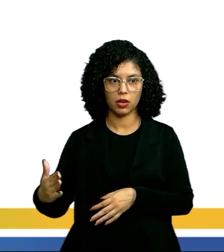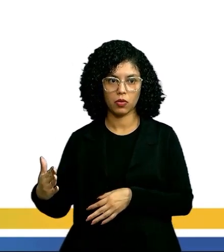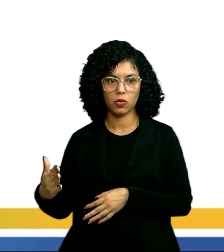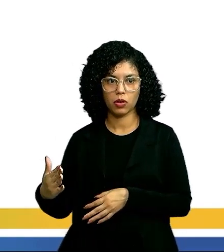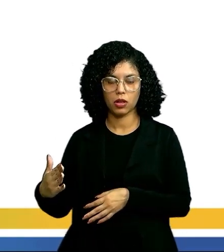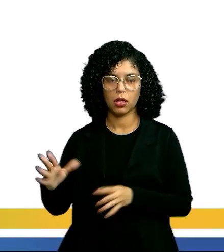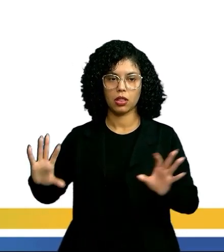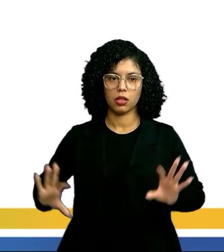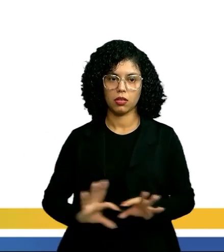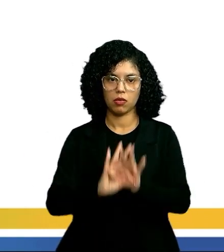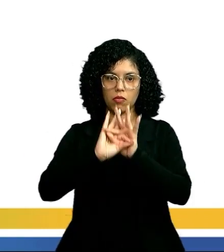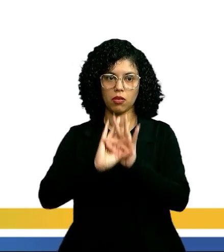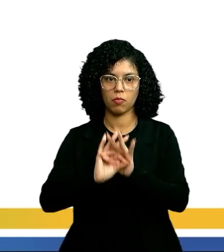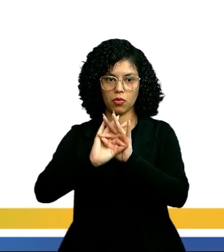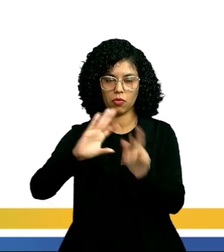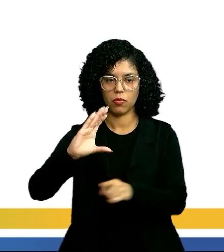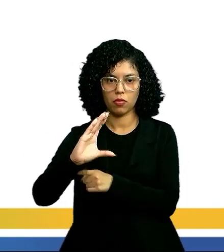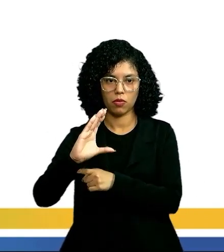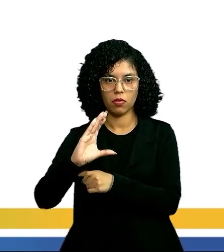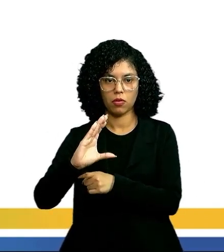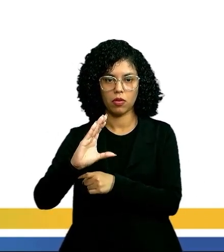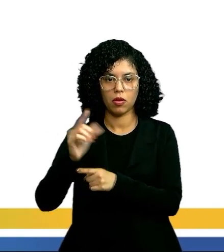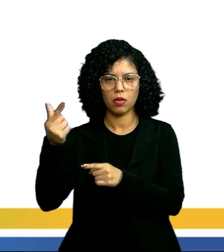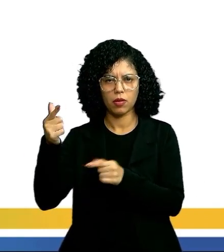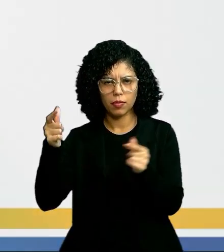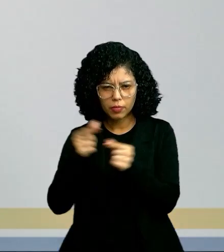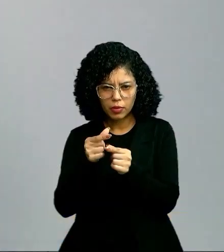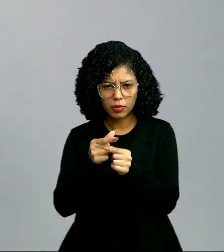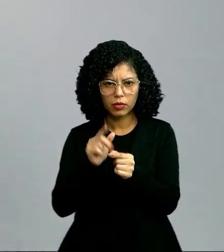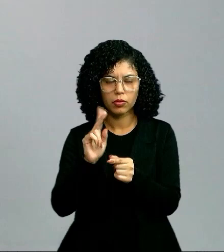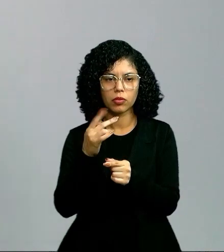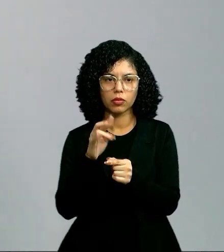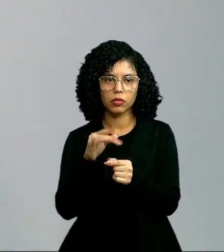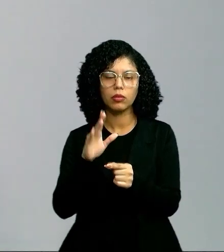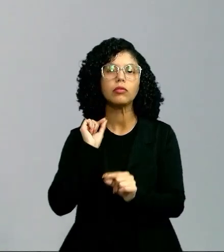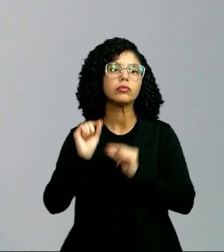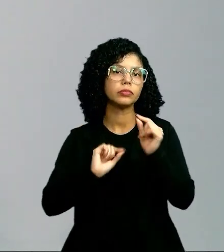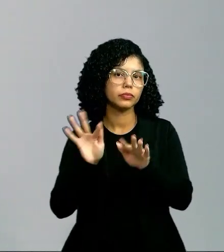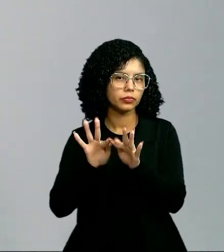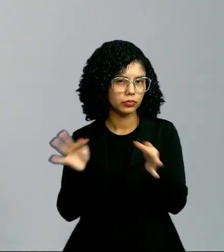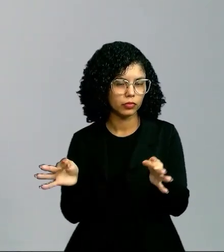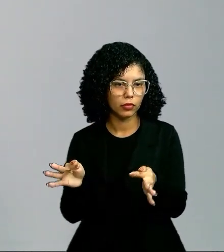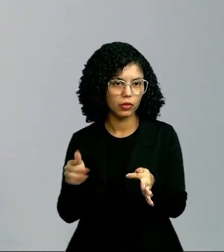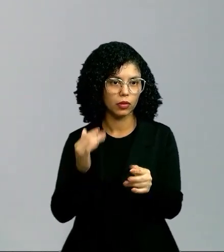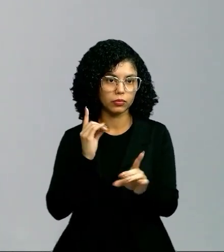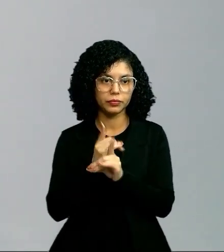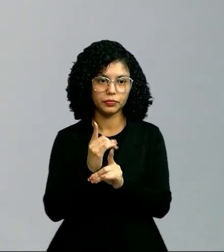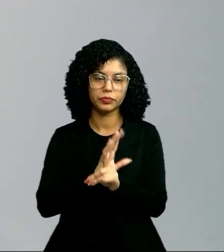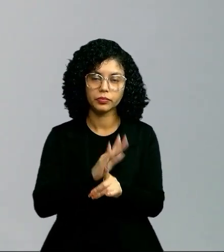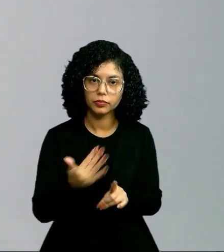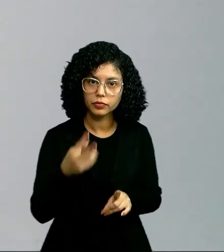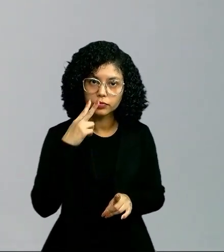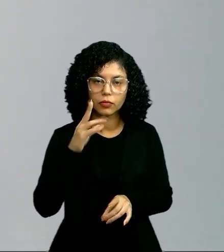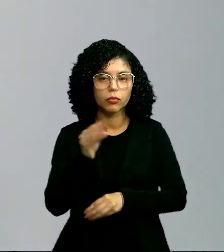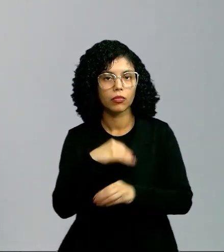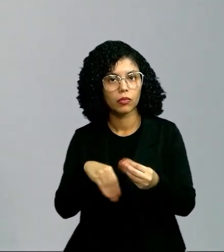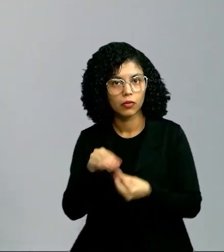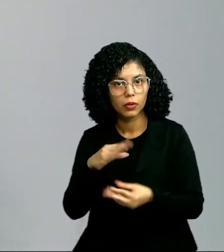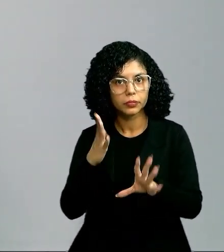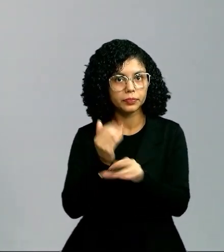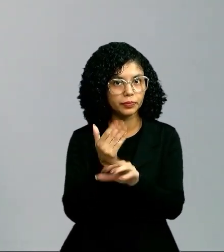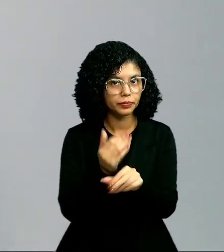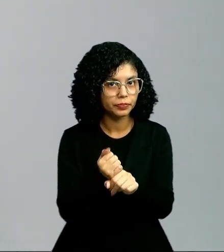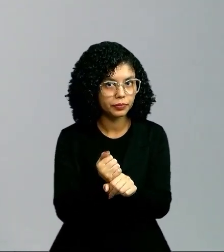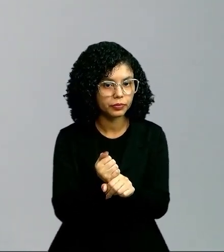o halogênio liga-se ao carbono menos hidrogenado. Então, aqui é bem simples você identificar. Quando você tem uma reação de